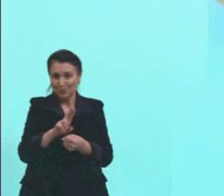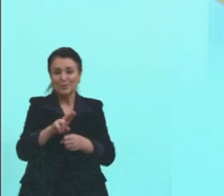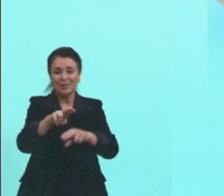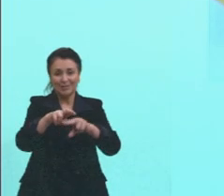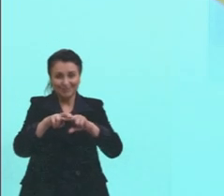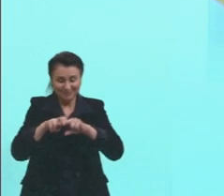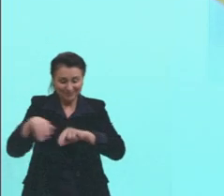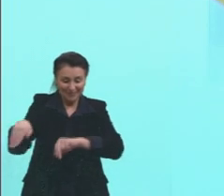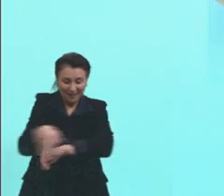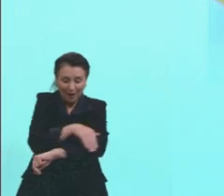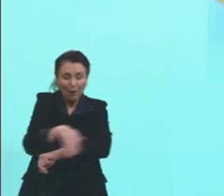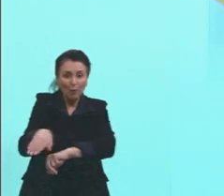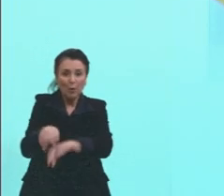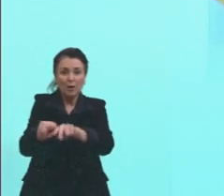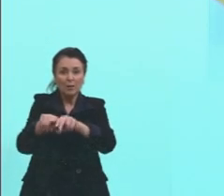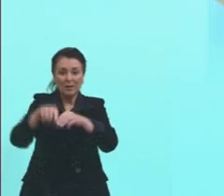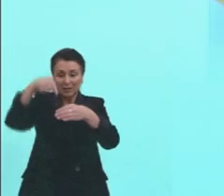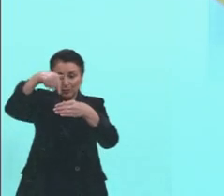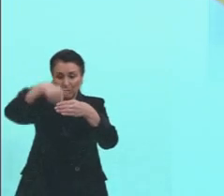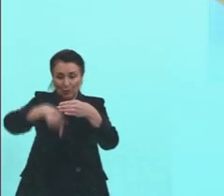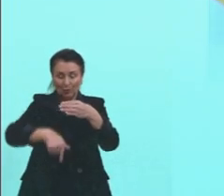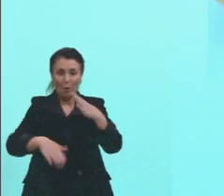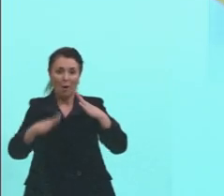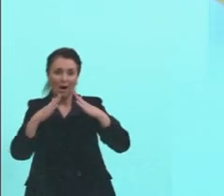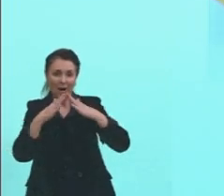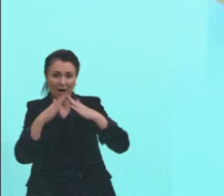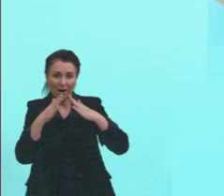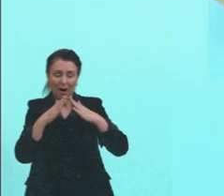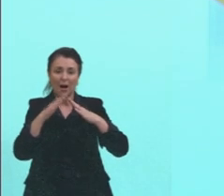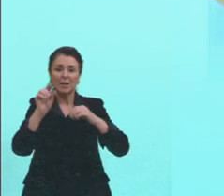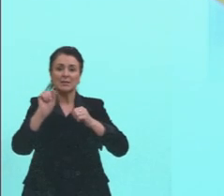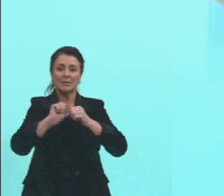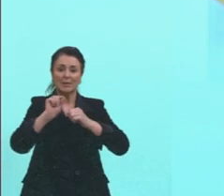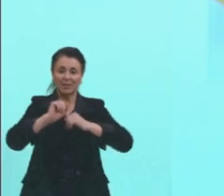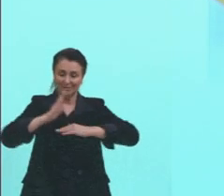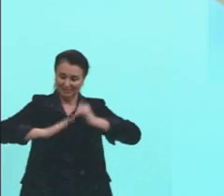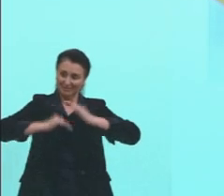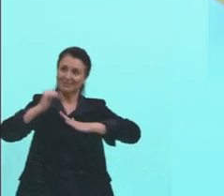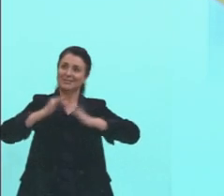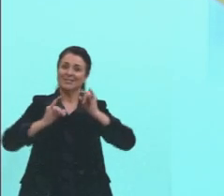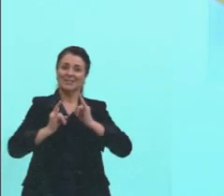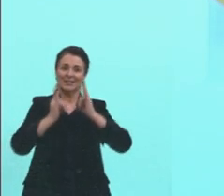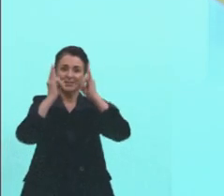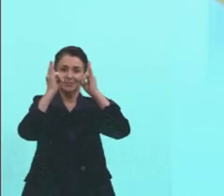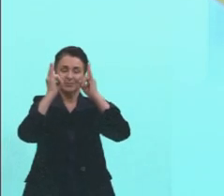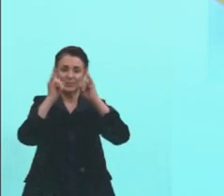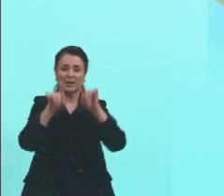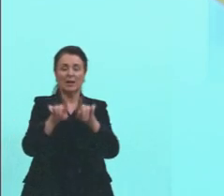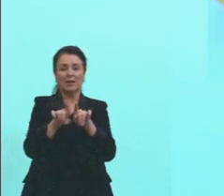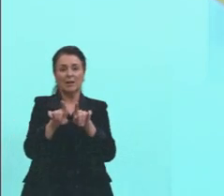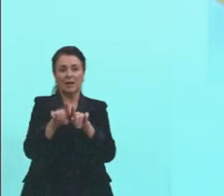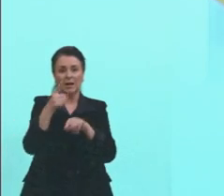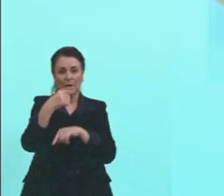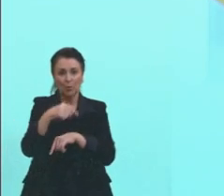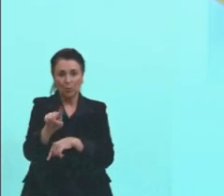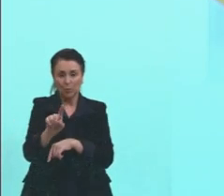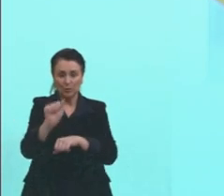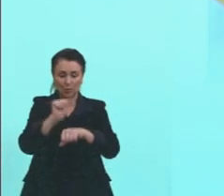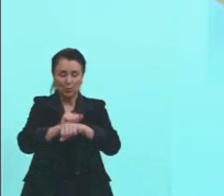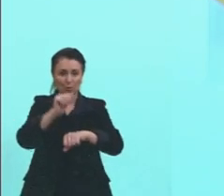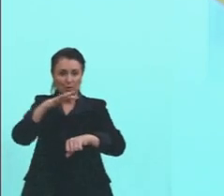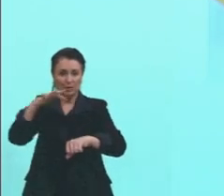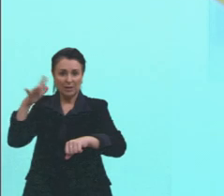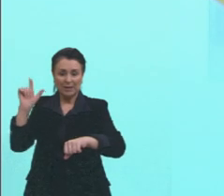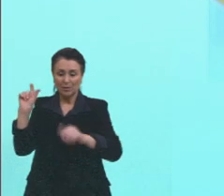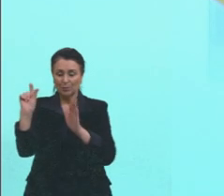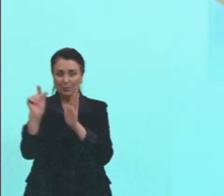em Fundações né coloca aí para fazer concreto essas coisas já exclusiva né como eu falei para vocês os cristais